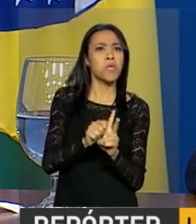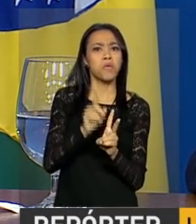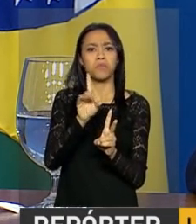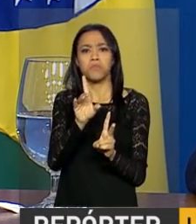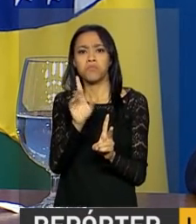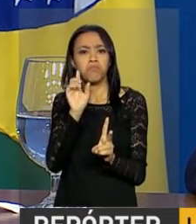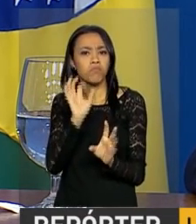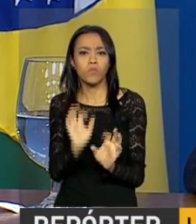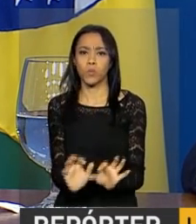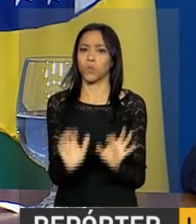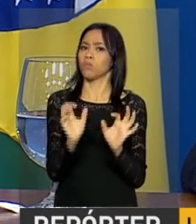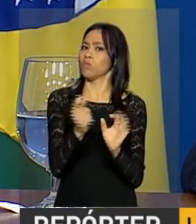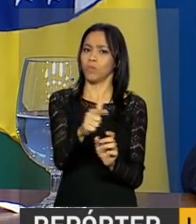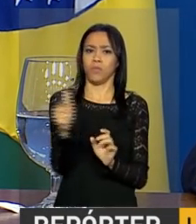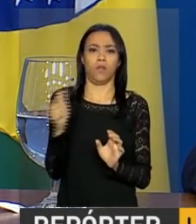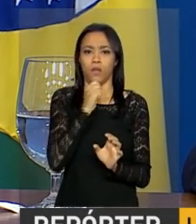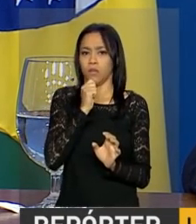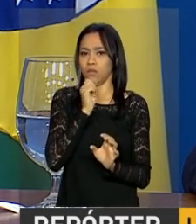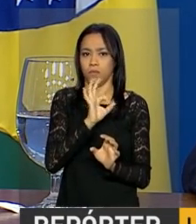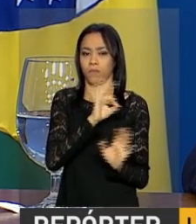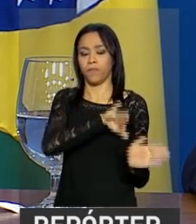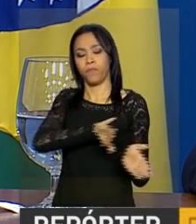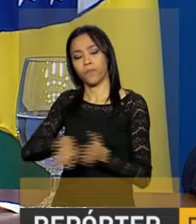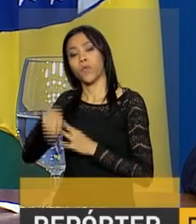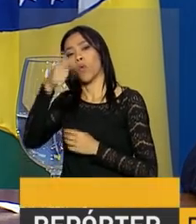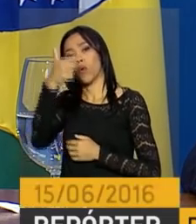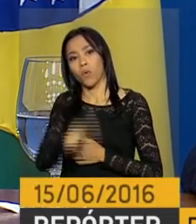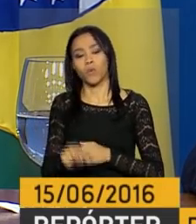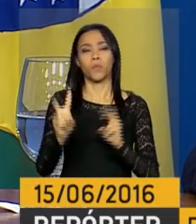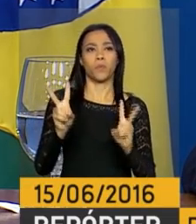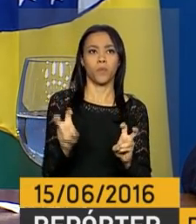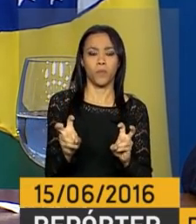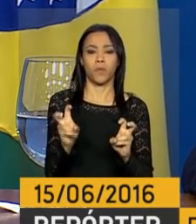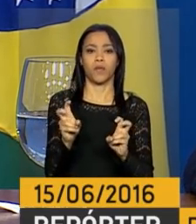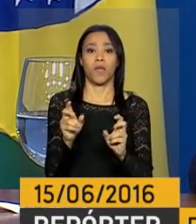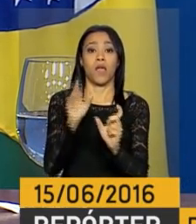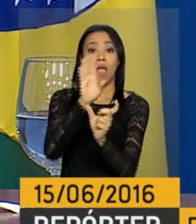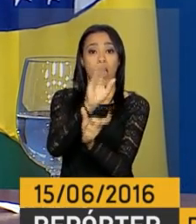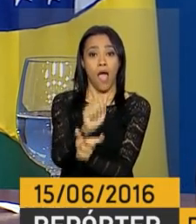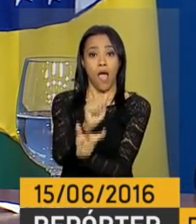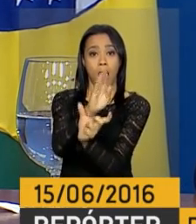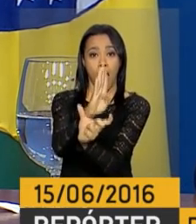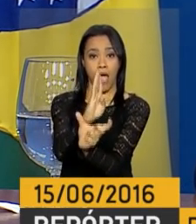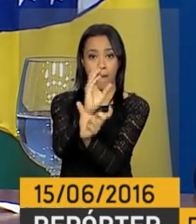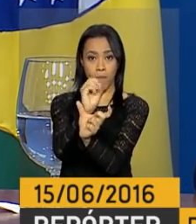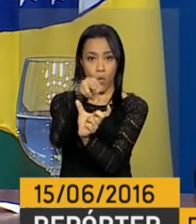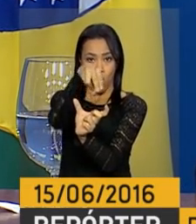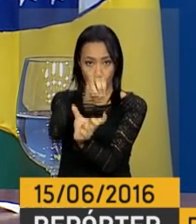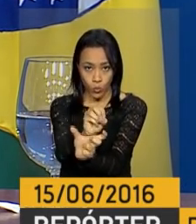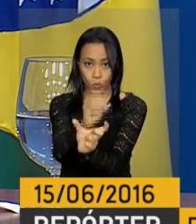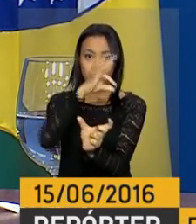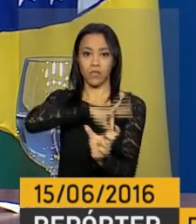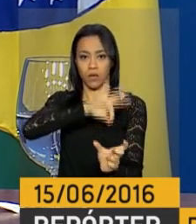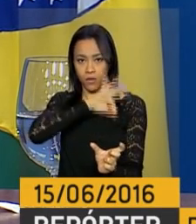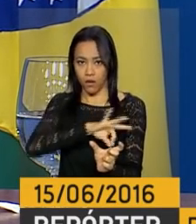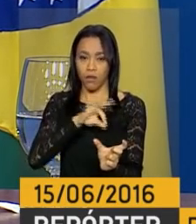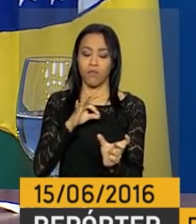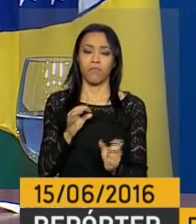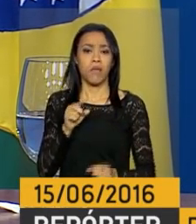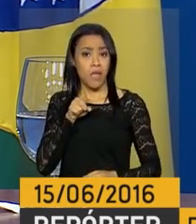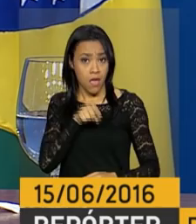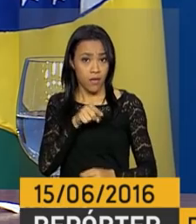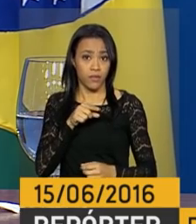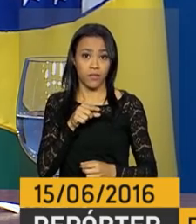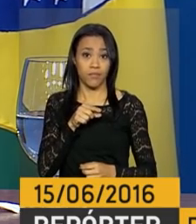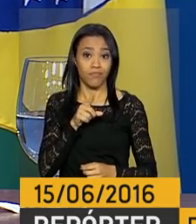pra apresentação. Em relação à questão do abono salarial, eh ele eh